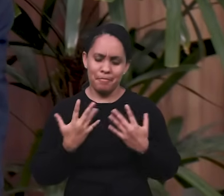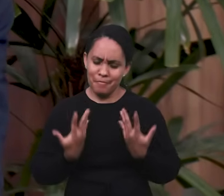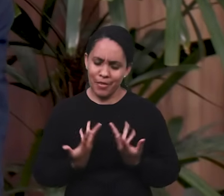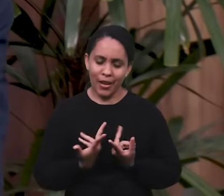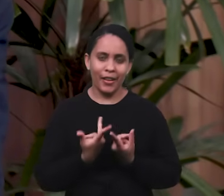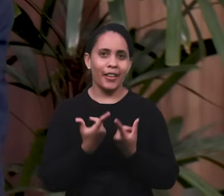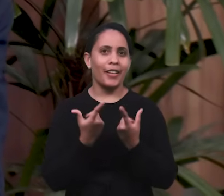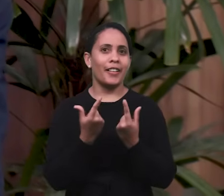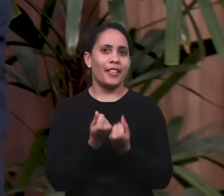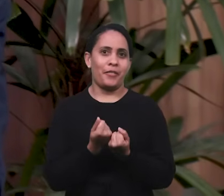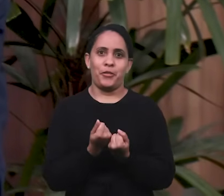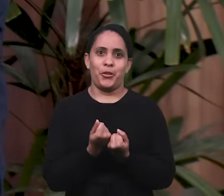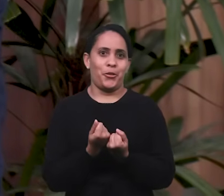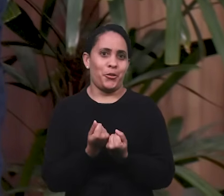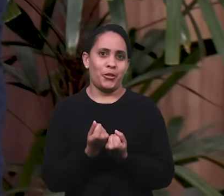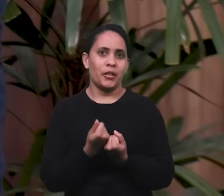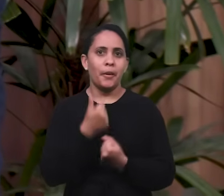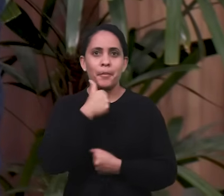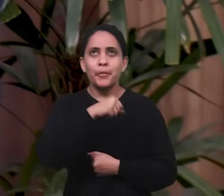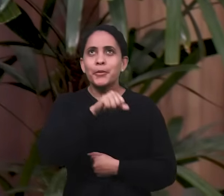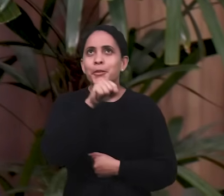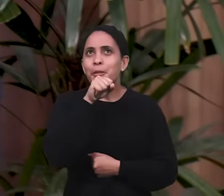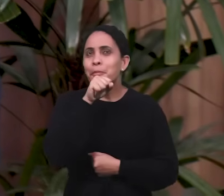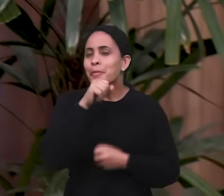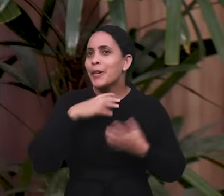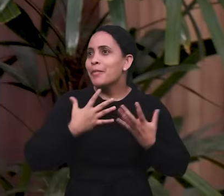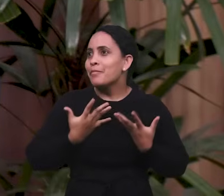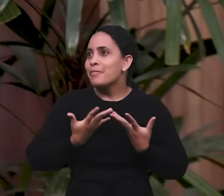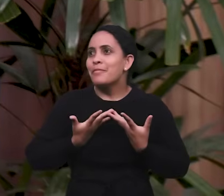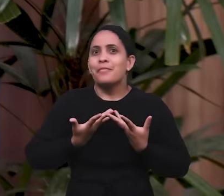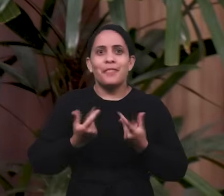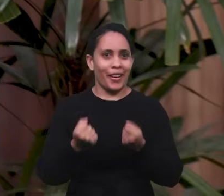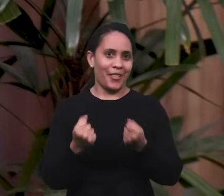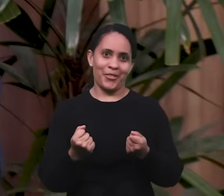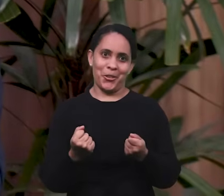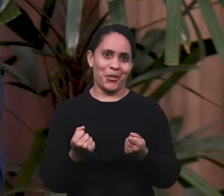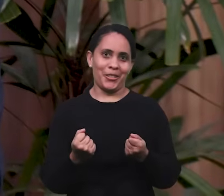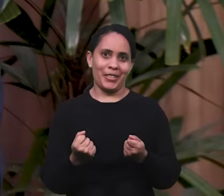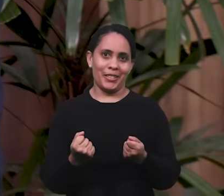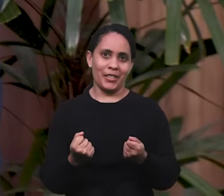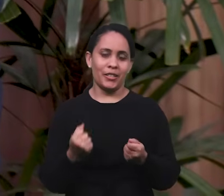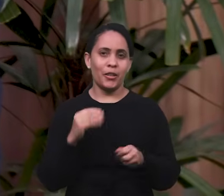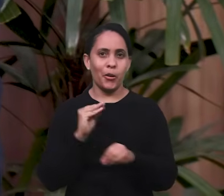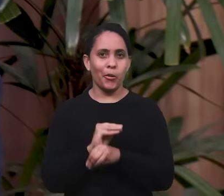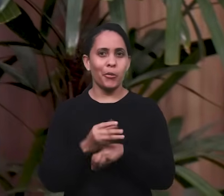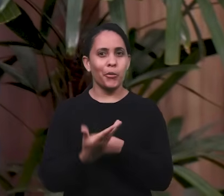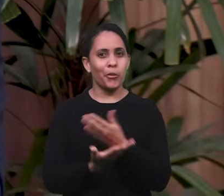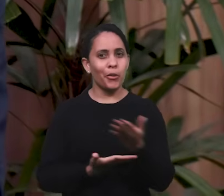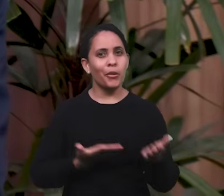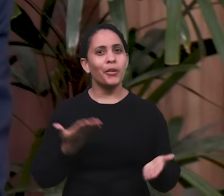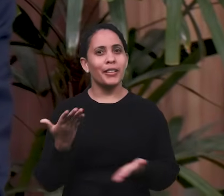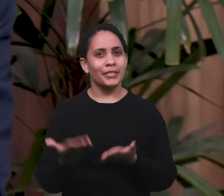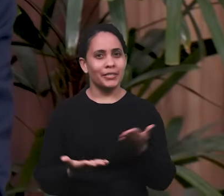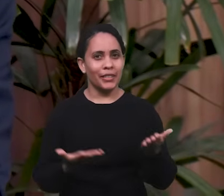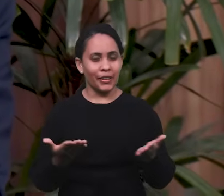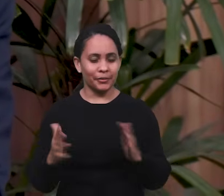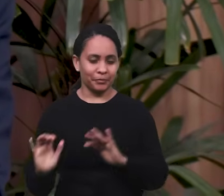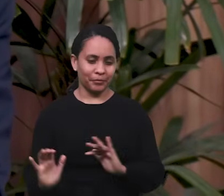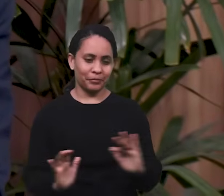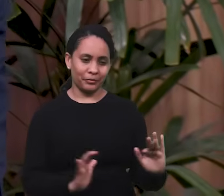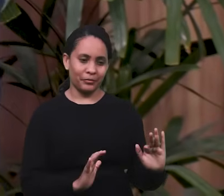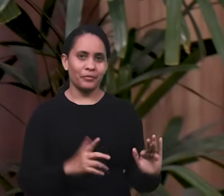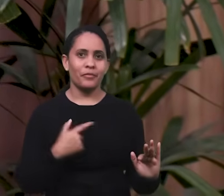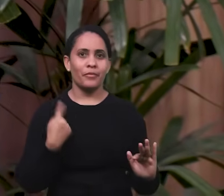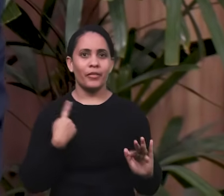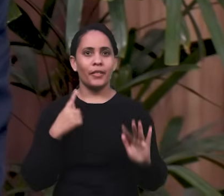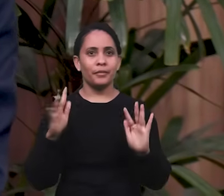assim, extraordinária, que dá. O amor de mãe é uma coisa que consegue Sim. fazer isso. Então, acho que esse é um cuidado. Acho que nosso tempo está